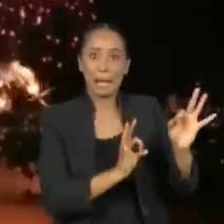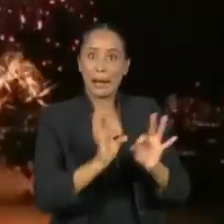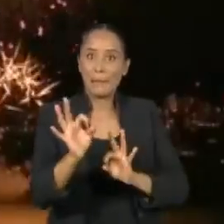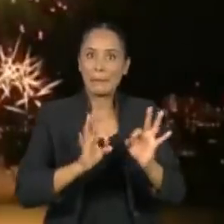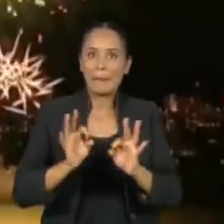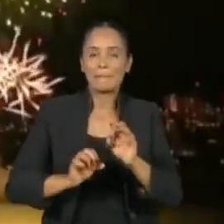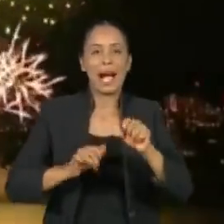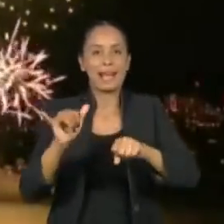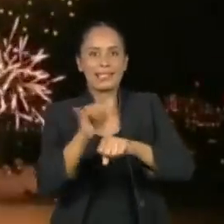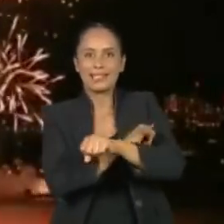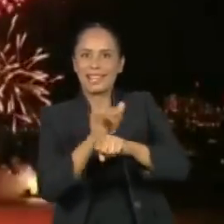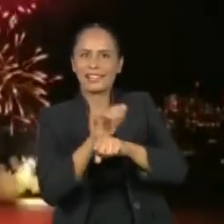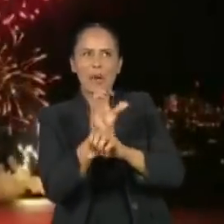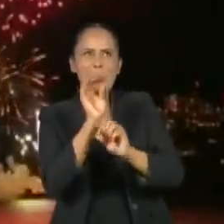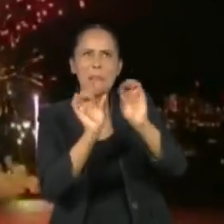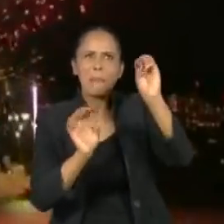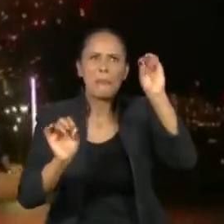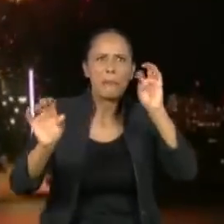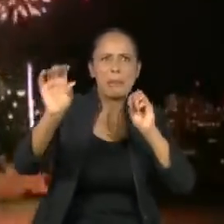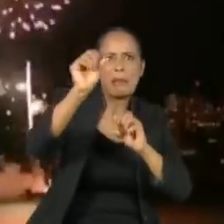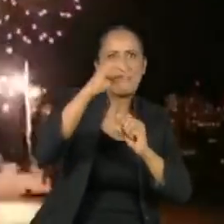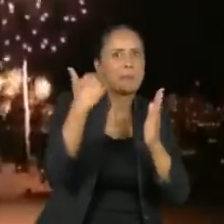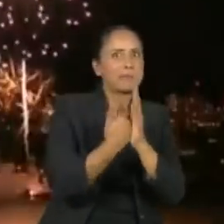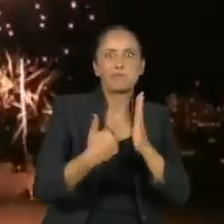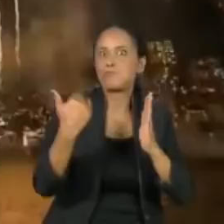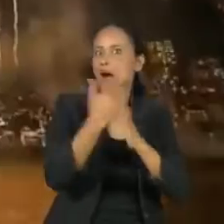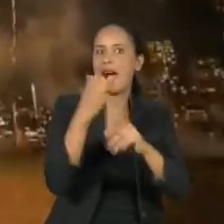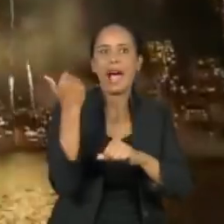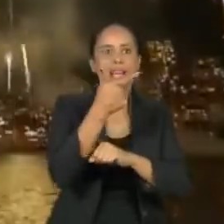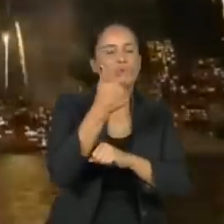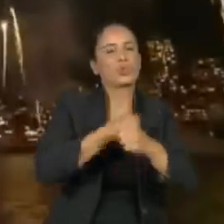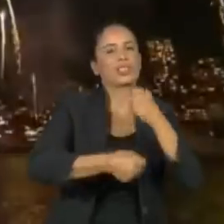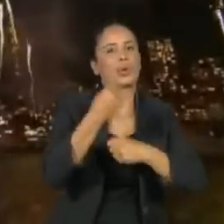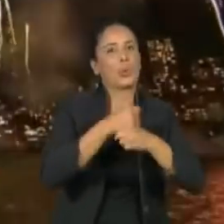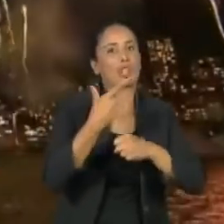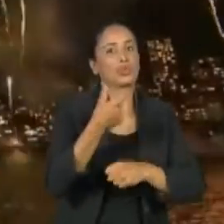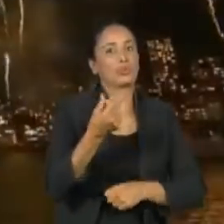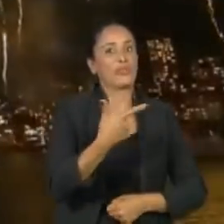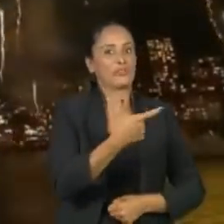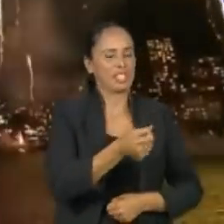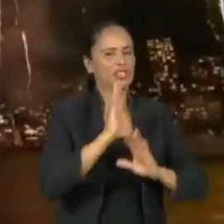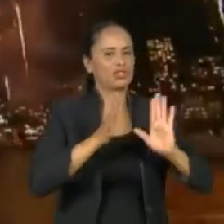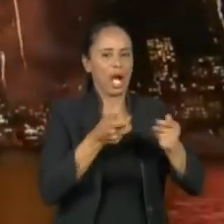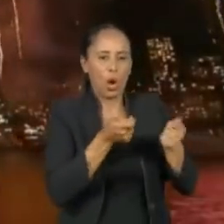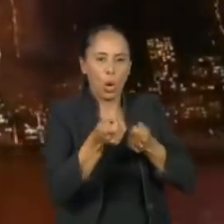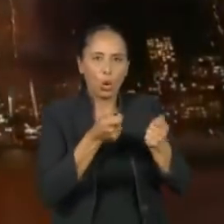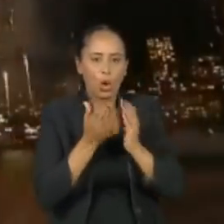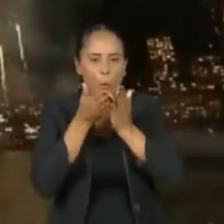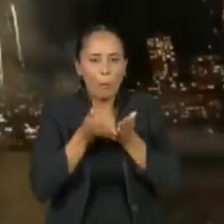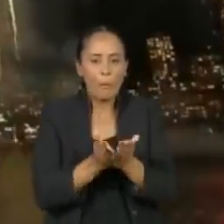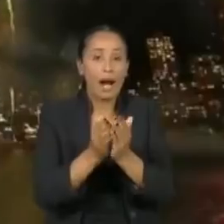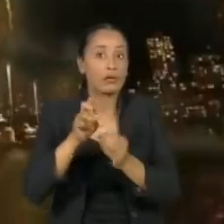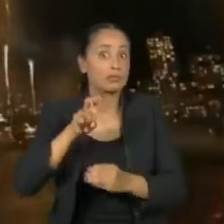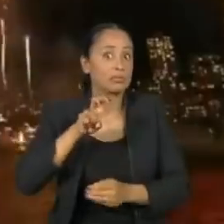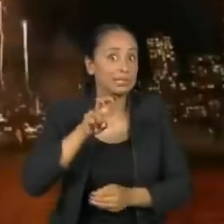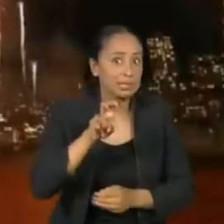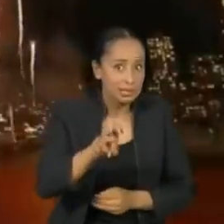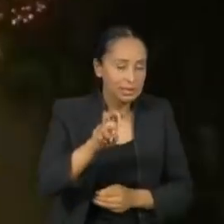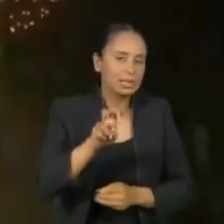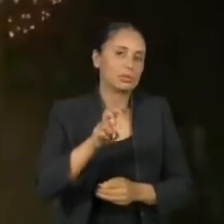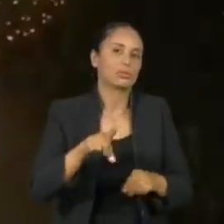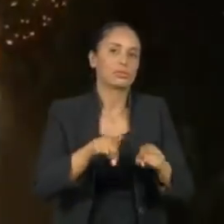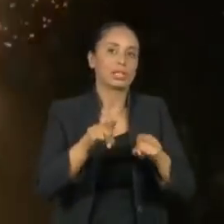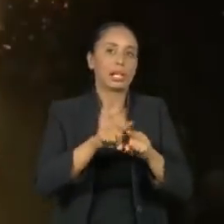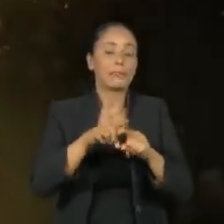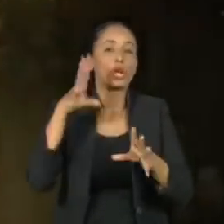de fogos de artifício que nos anos anteriores. Tudo foi controlado de 5 barcos estacionados na baía com